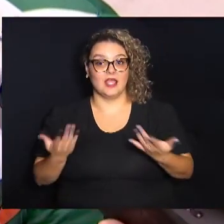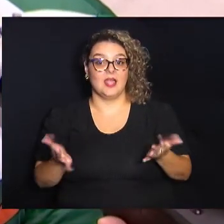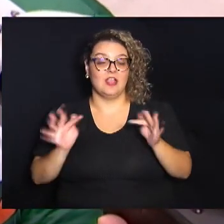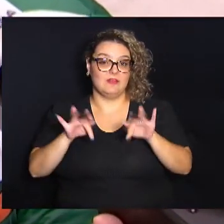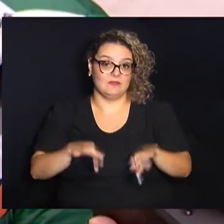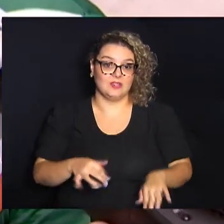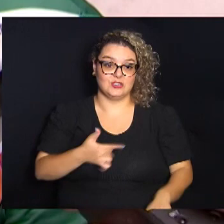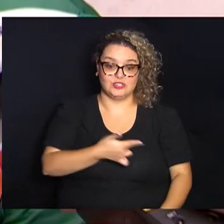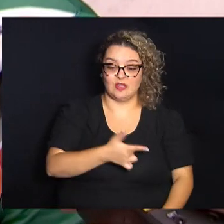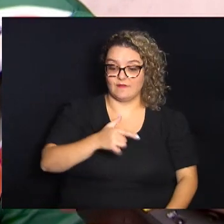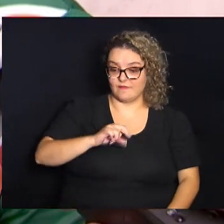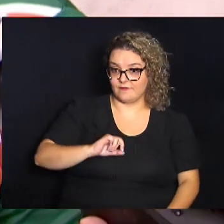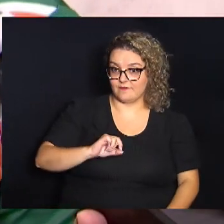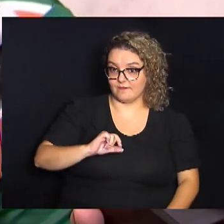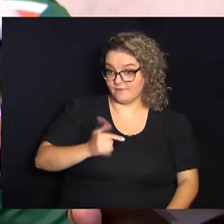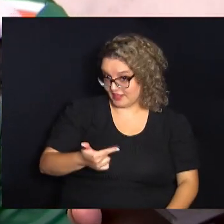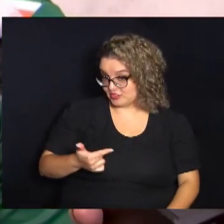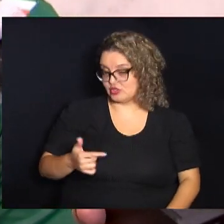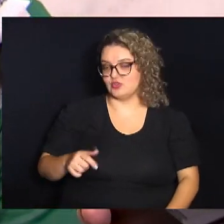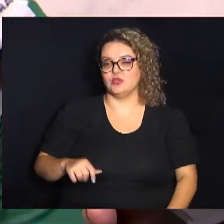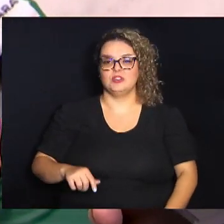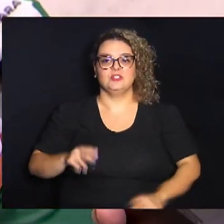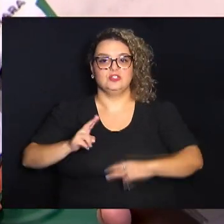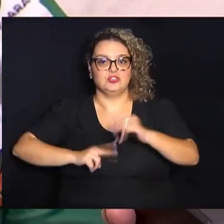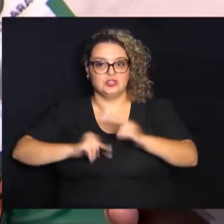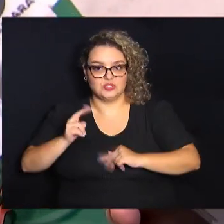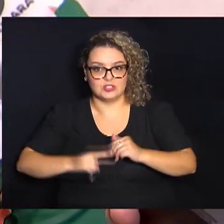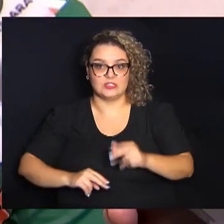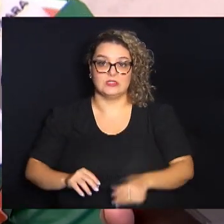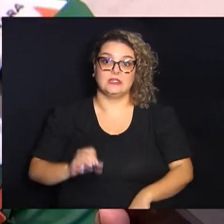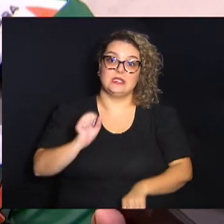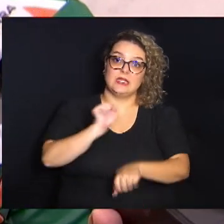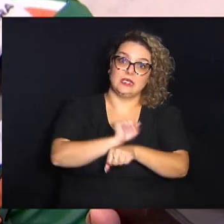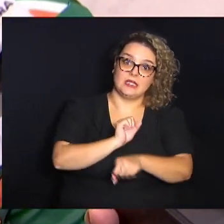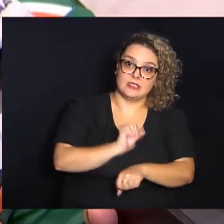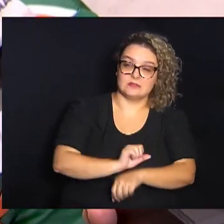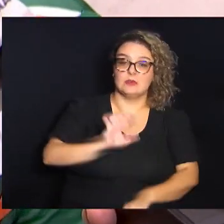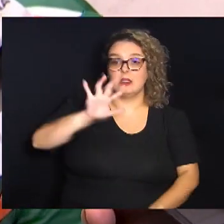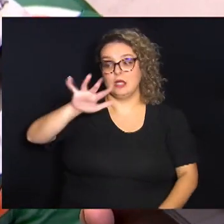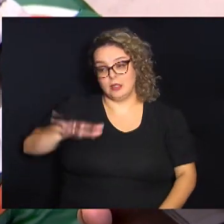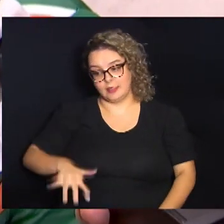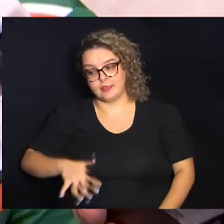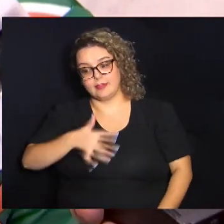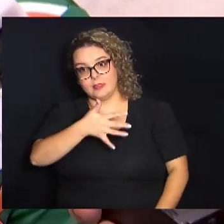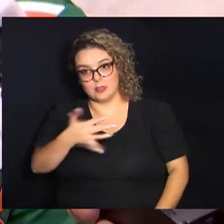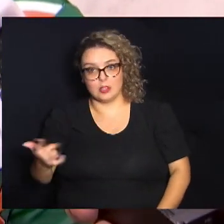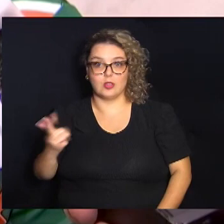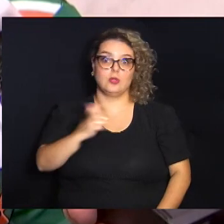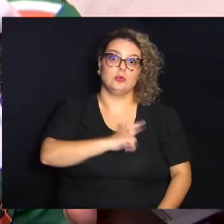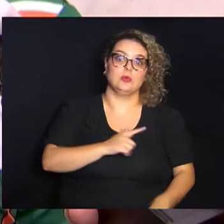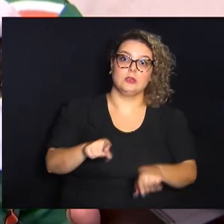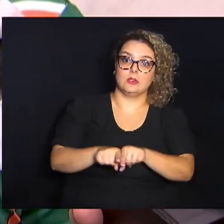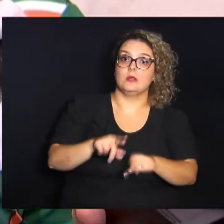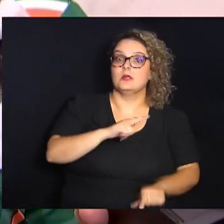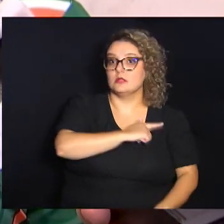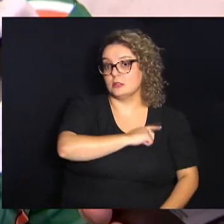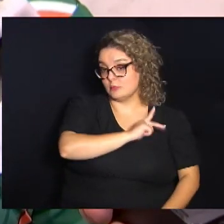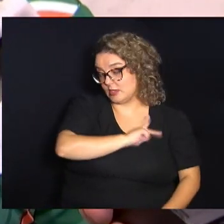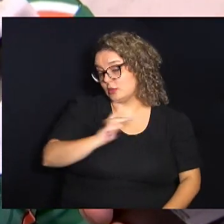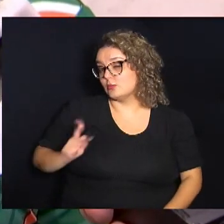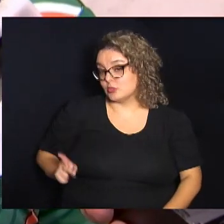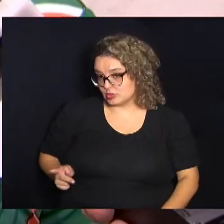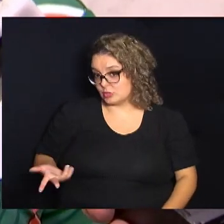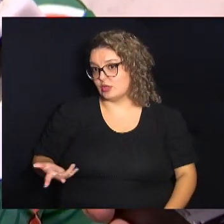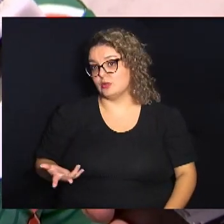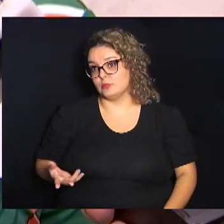de junho, a gente ainda não decidiu, porque depende muito de tabela, tanto do Guarani como da Ponte Preta, porque geralmente para dar